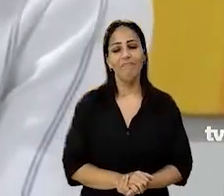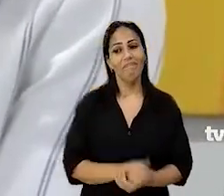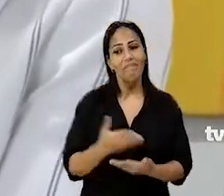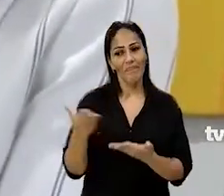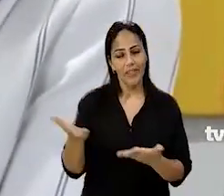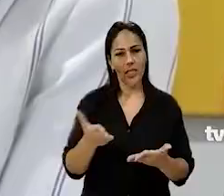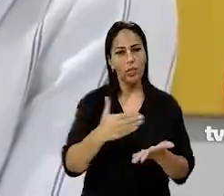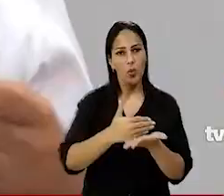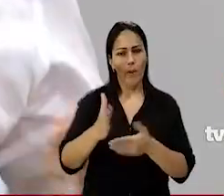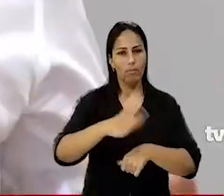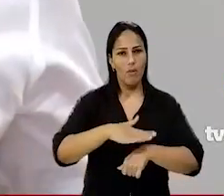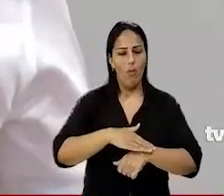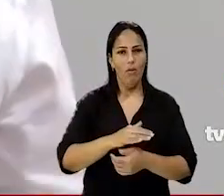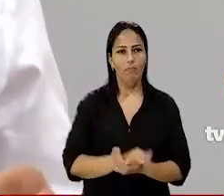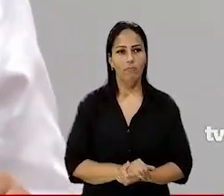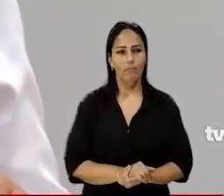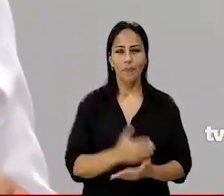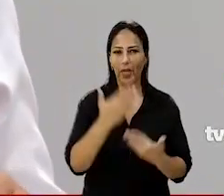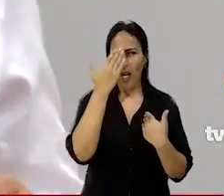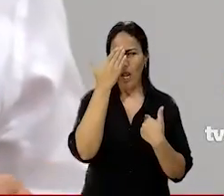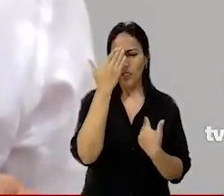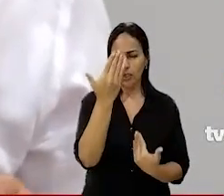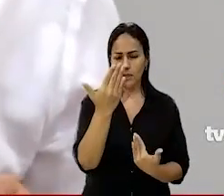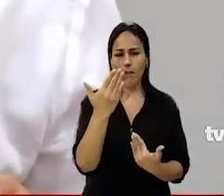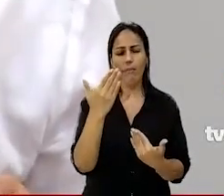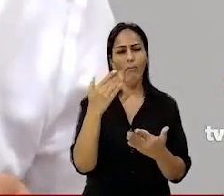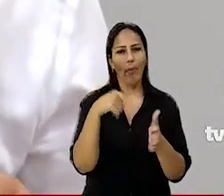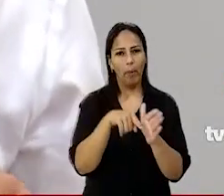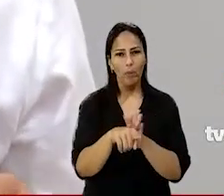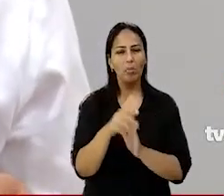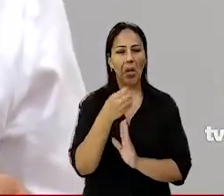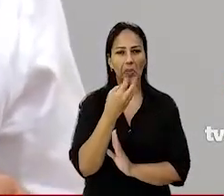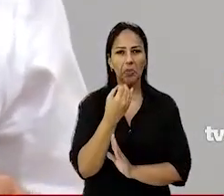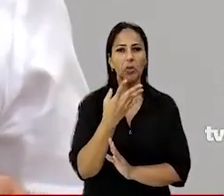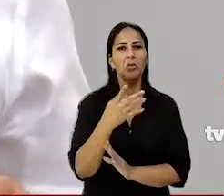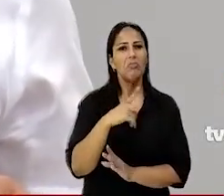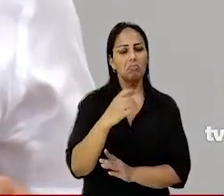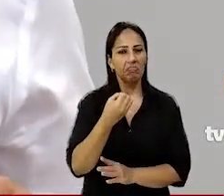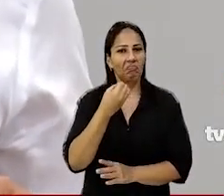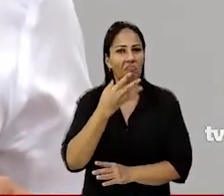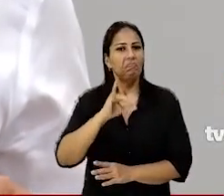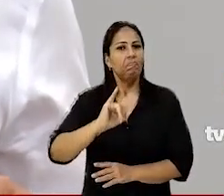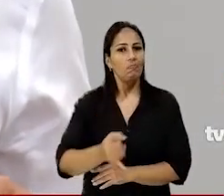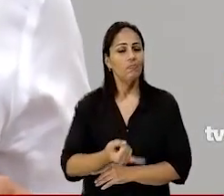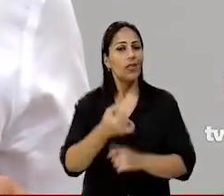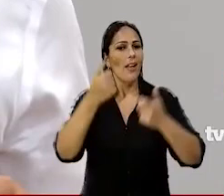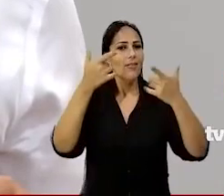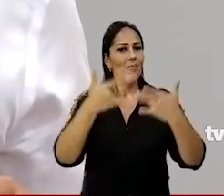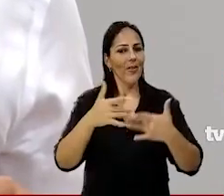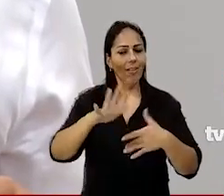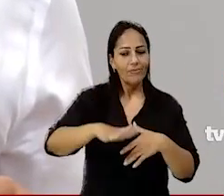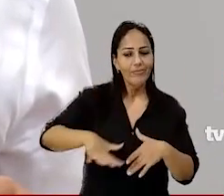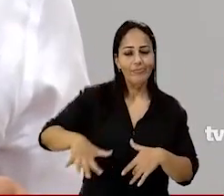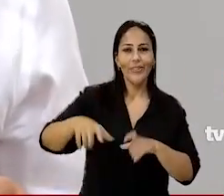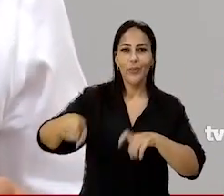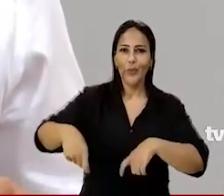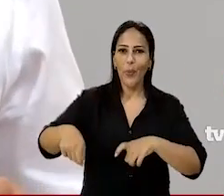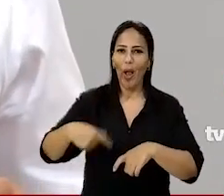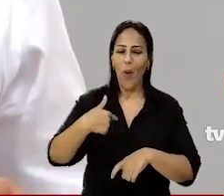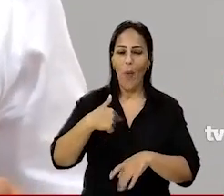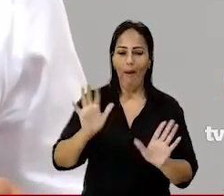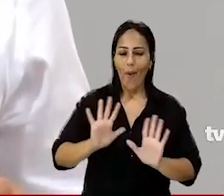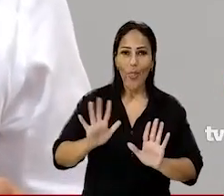Candidato, seu tempo começa agora. Agradecer pela pergunta, realmente muito oportuna, falar sobre a zona rural. Eu não